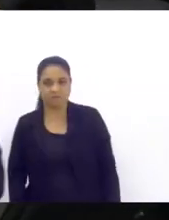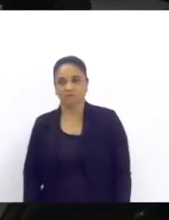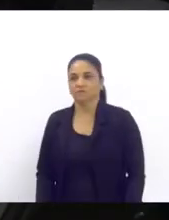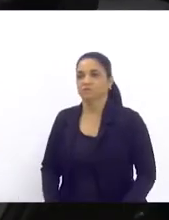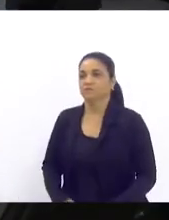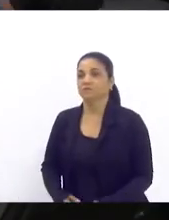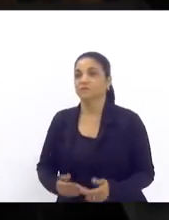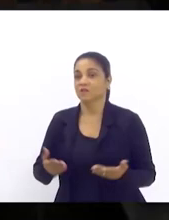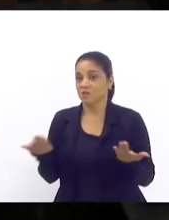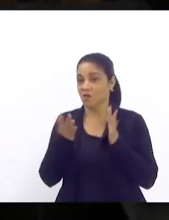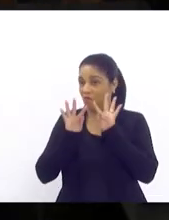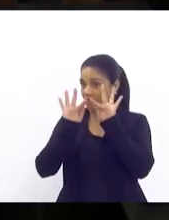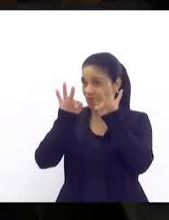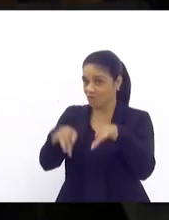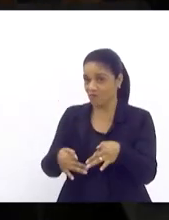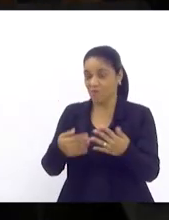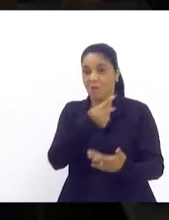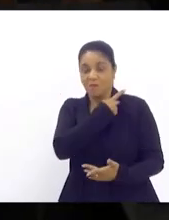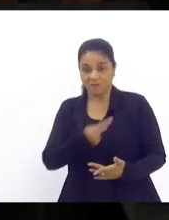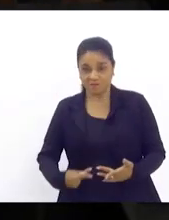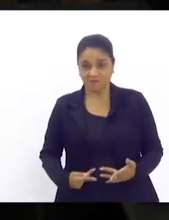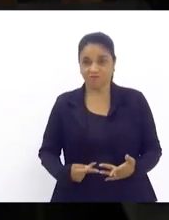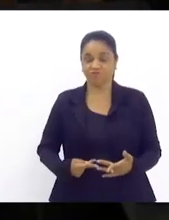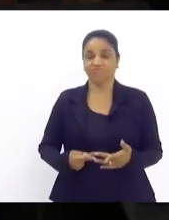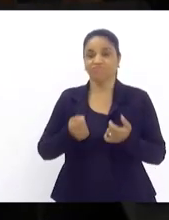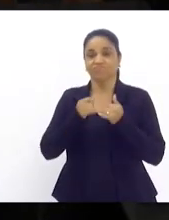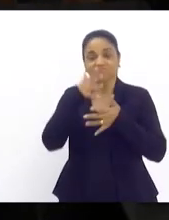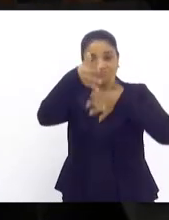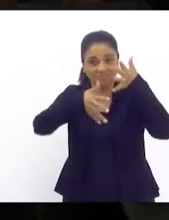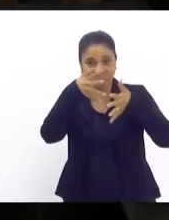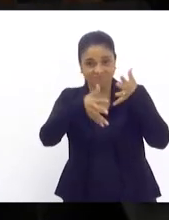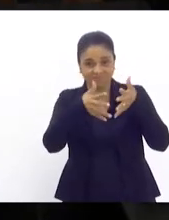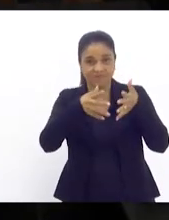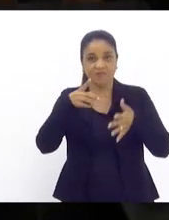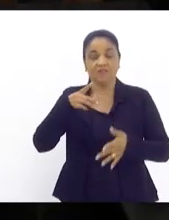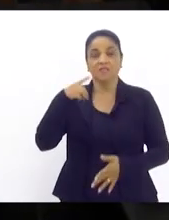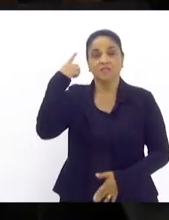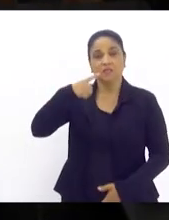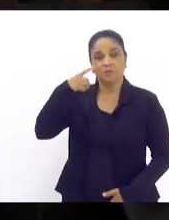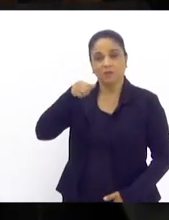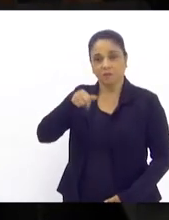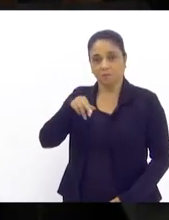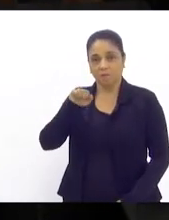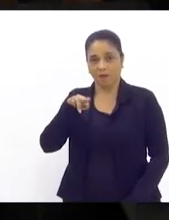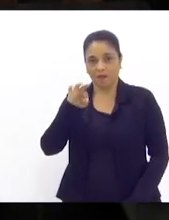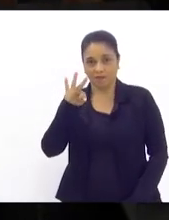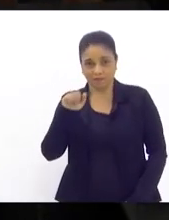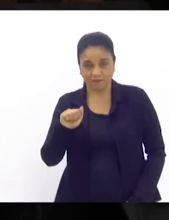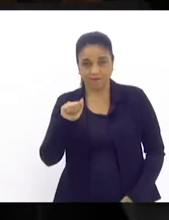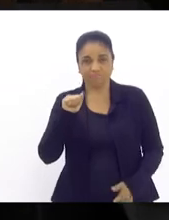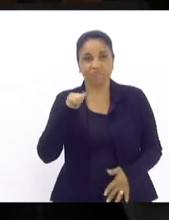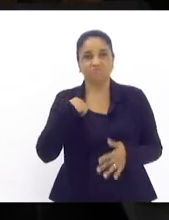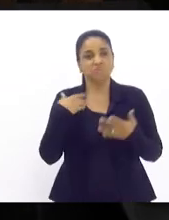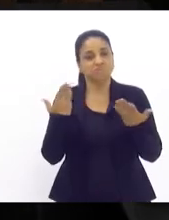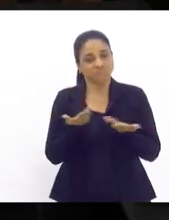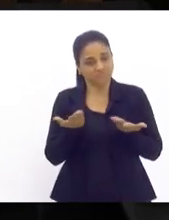E, concluindo, senhora presidente, apenas dizer à deputada Marta Rocha, assim